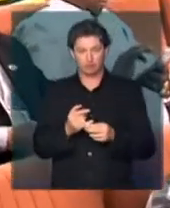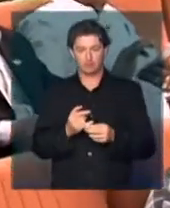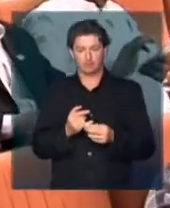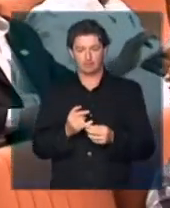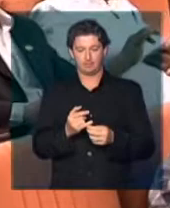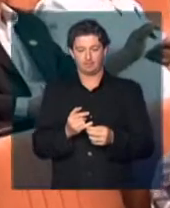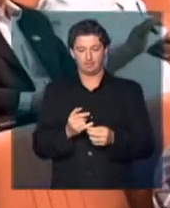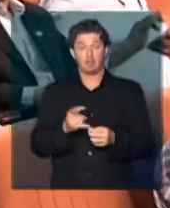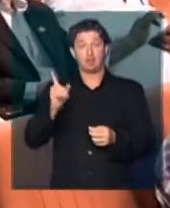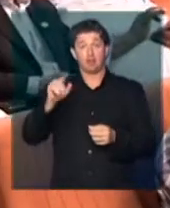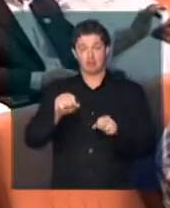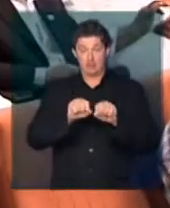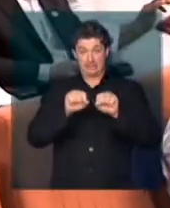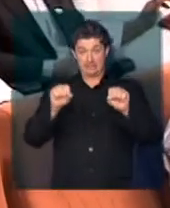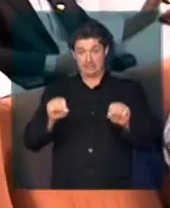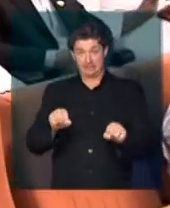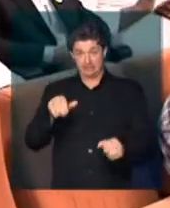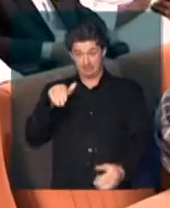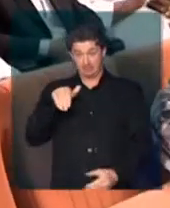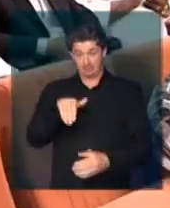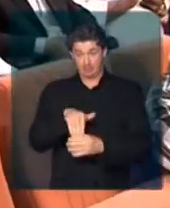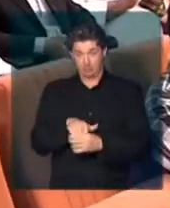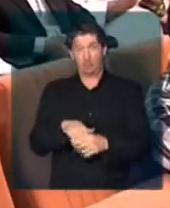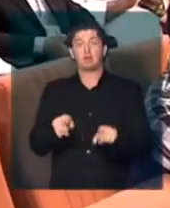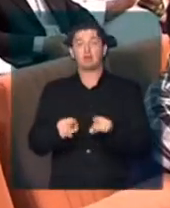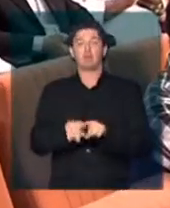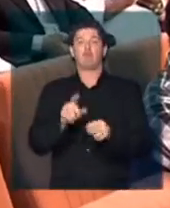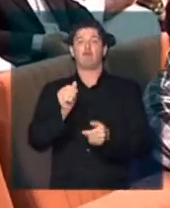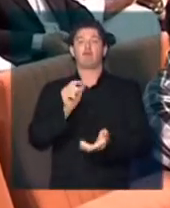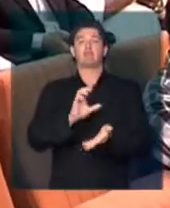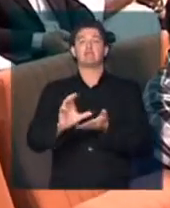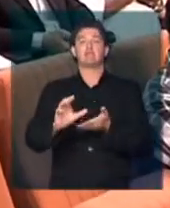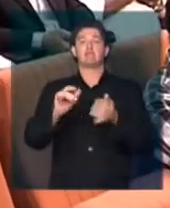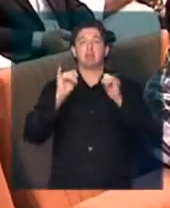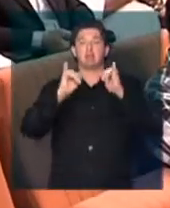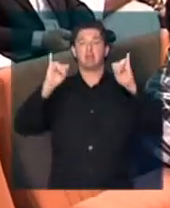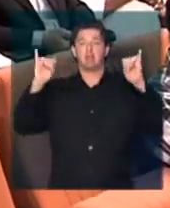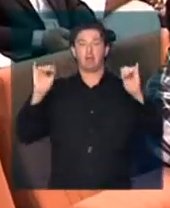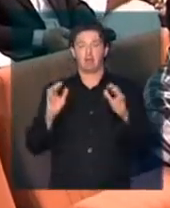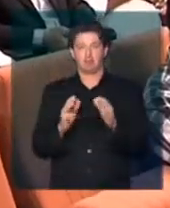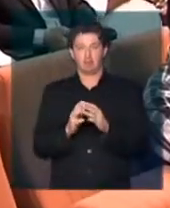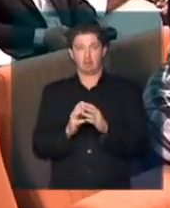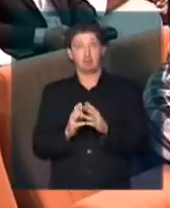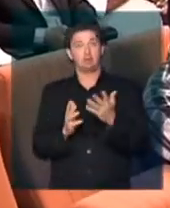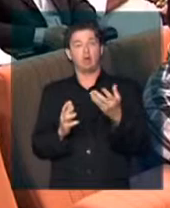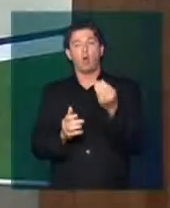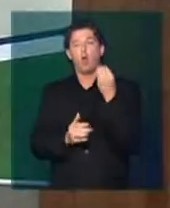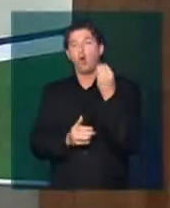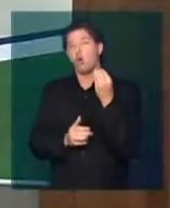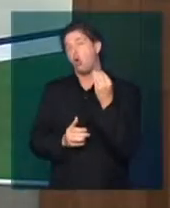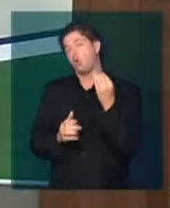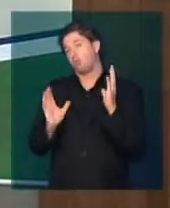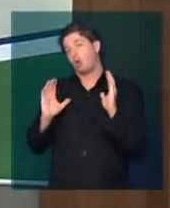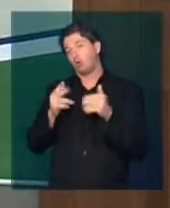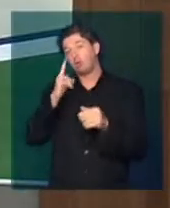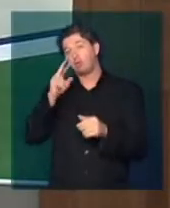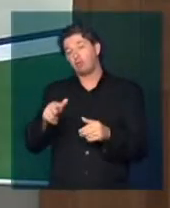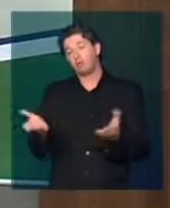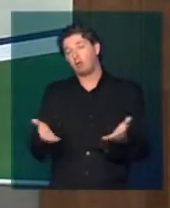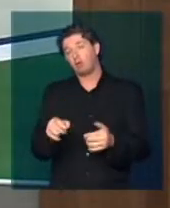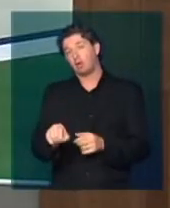são o sistema eleitoral e o financiamento de campanhas. Então, como é que a comissão está vendo isso